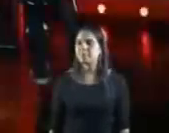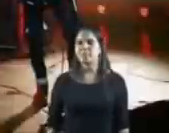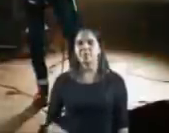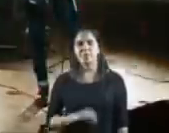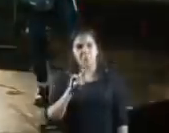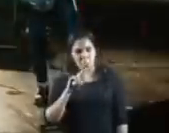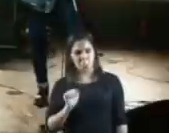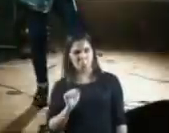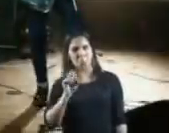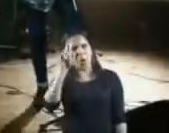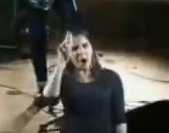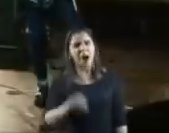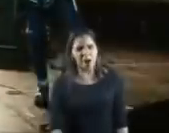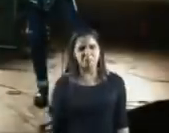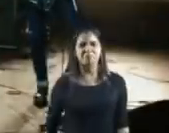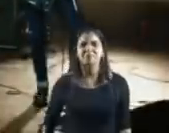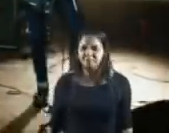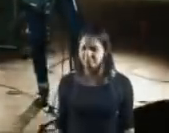Uau!